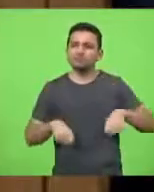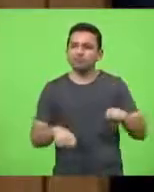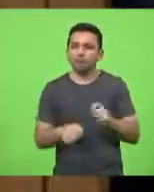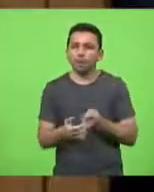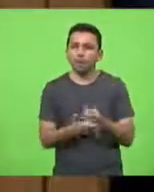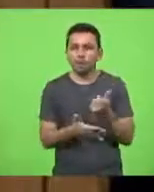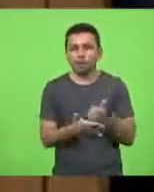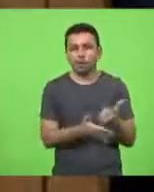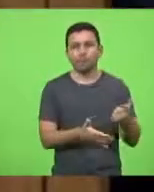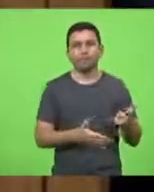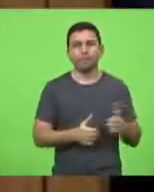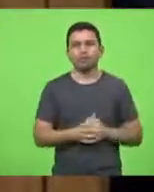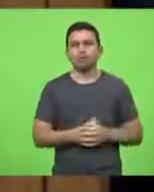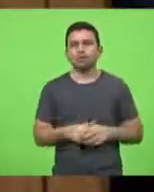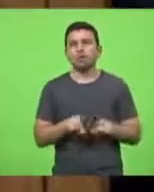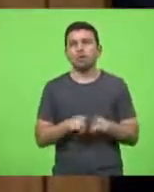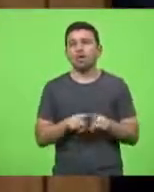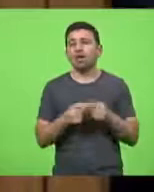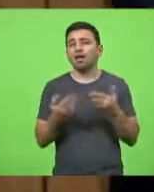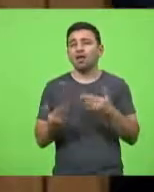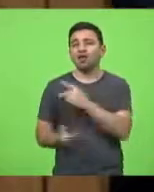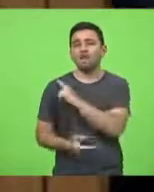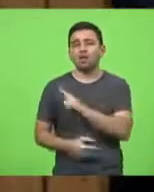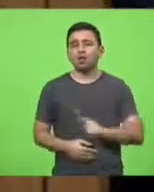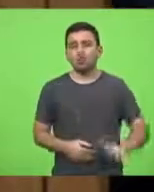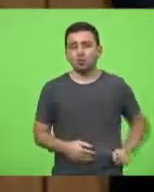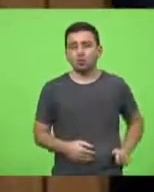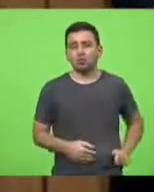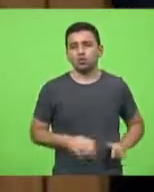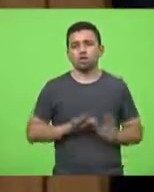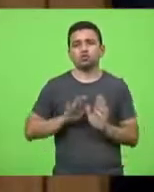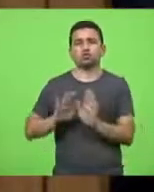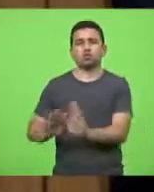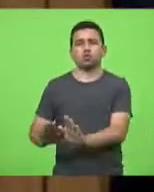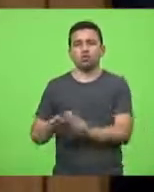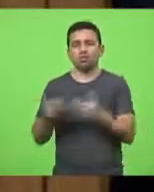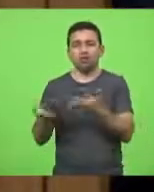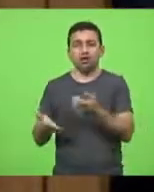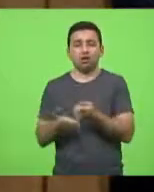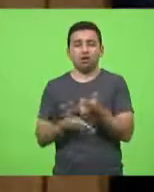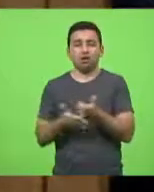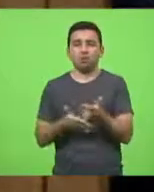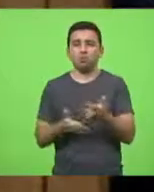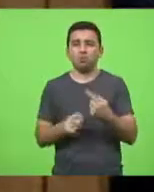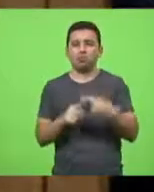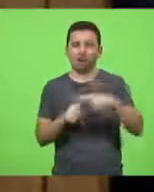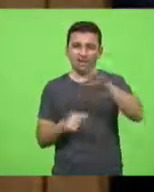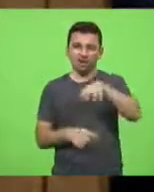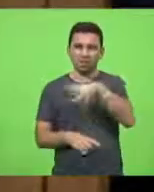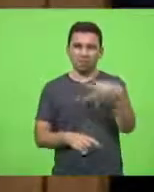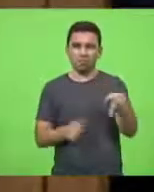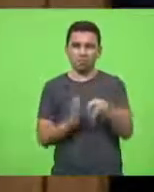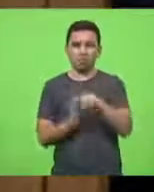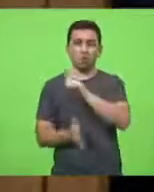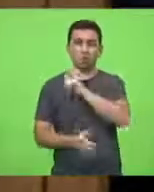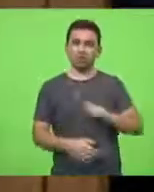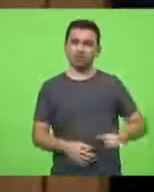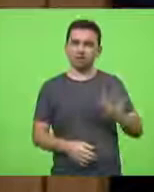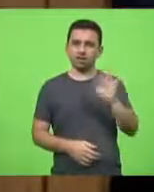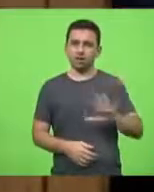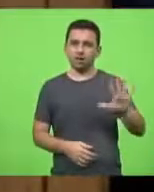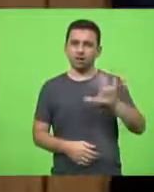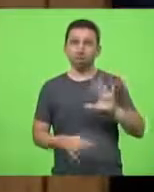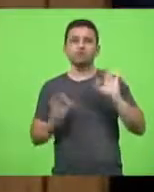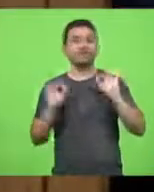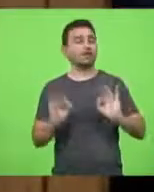já descartou a compra. Porque se aquele calendário ali for estabelecido pelo governo federal, a gente vai ter uma certeza, não